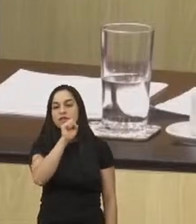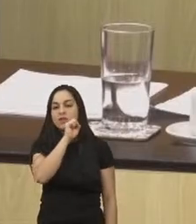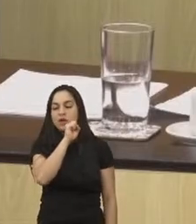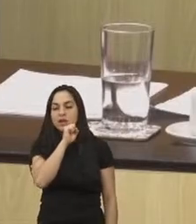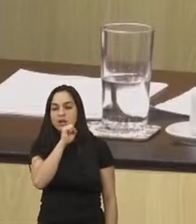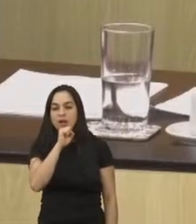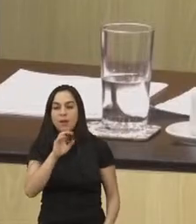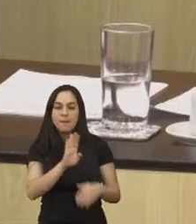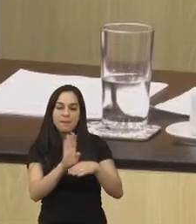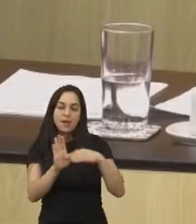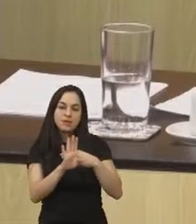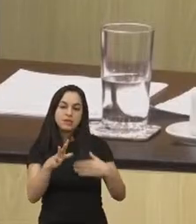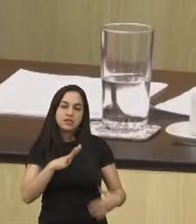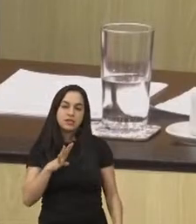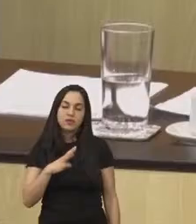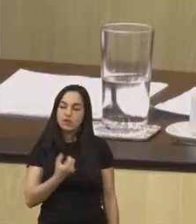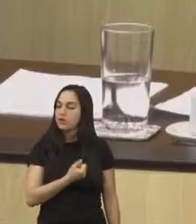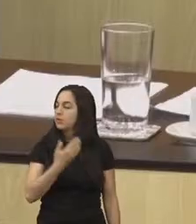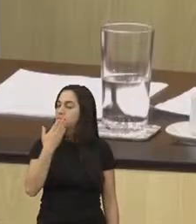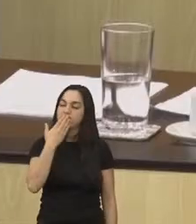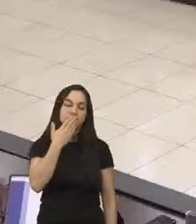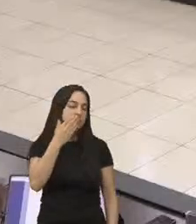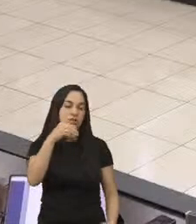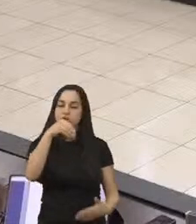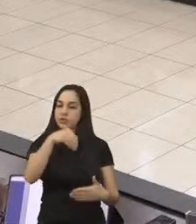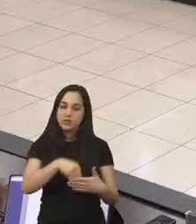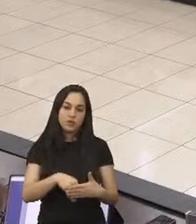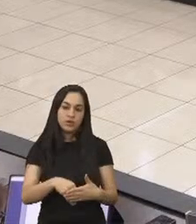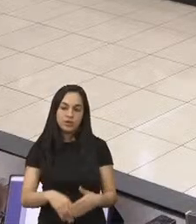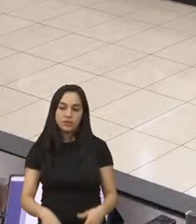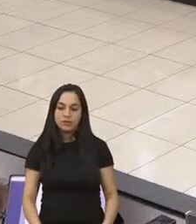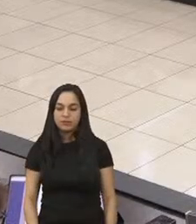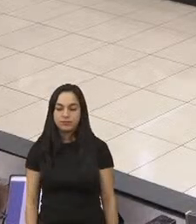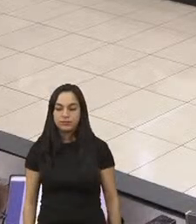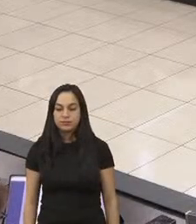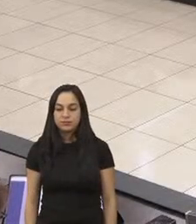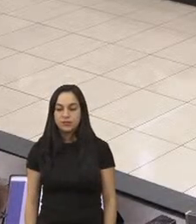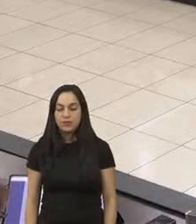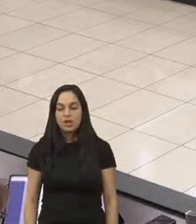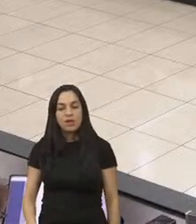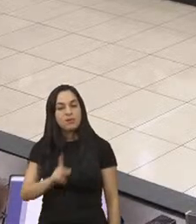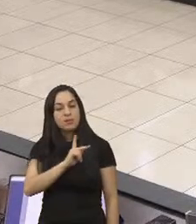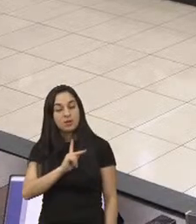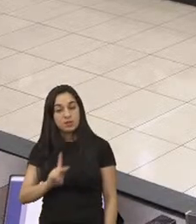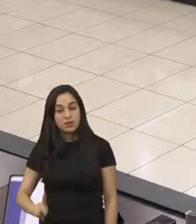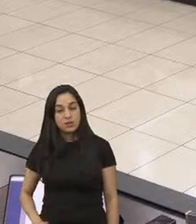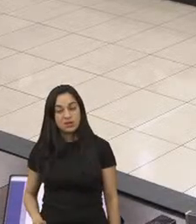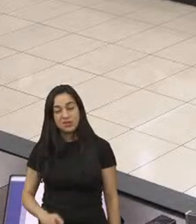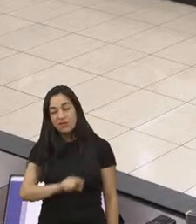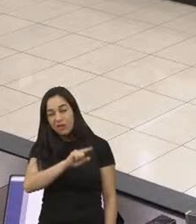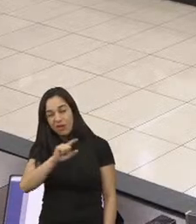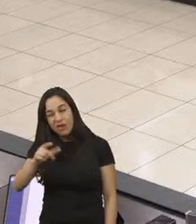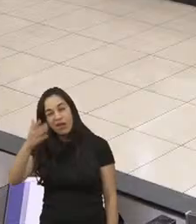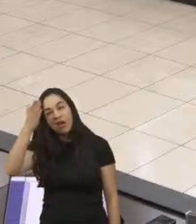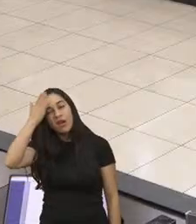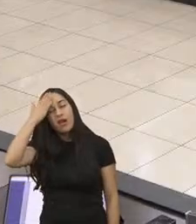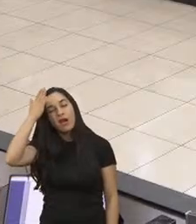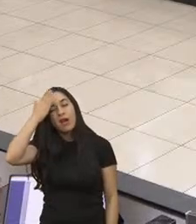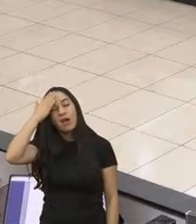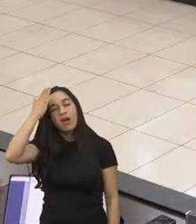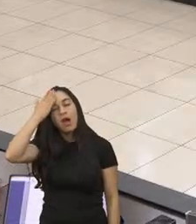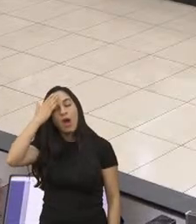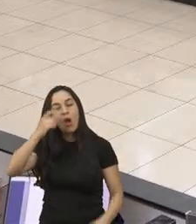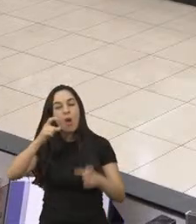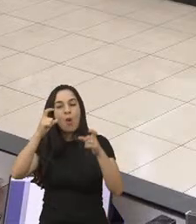Salvador. Não foi pedido votação. Presidente, muitos aqui sabem que a Zona Leste é